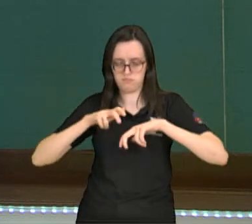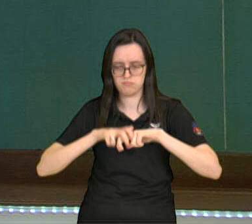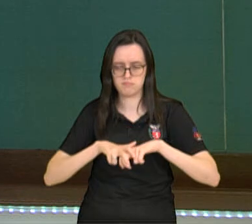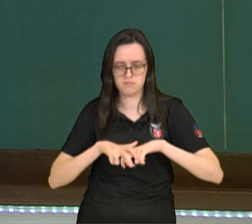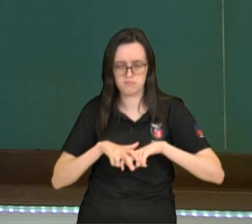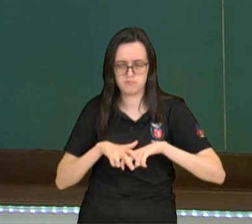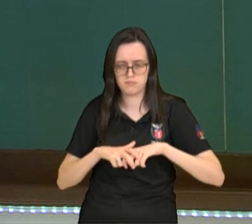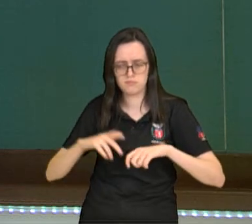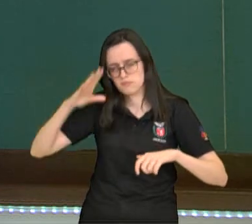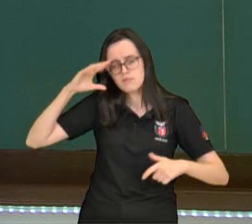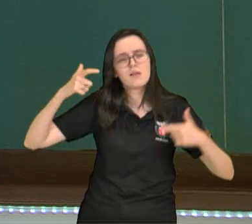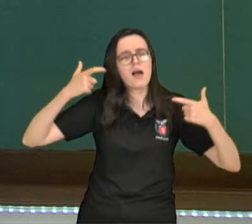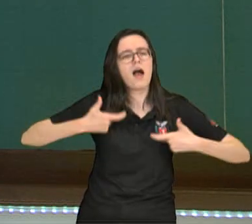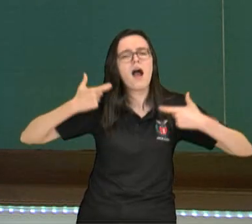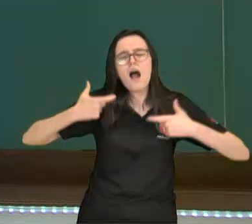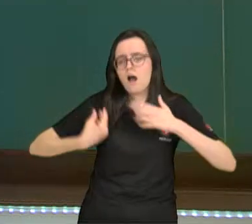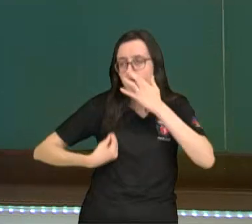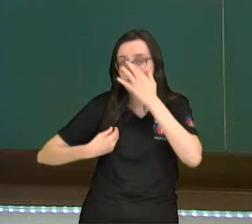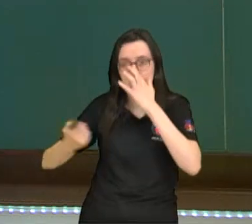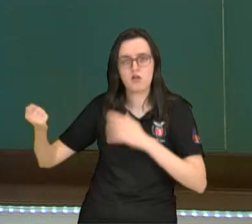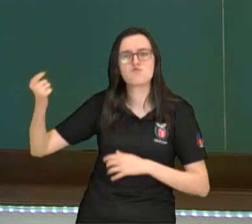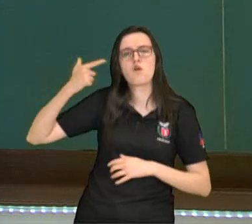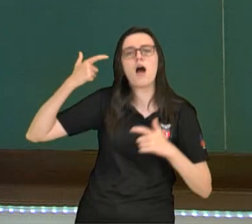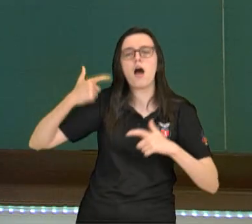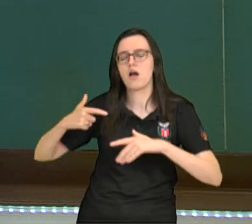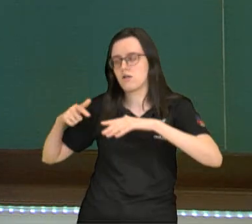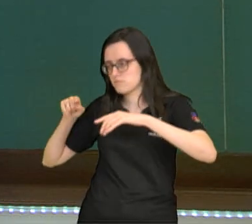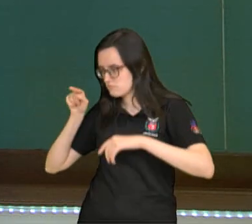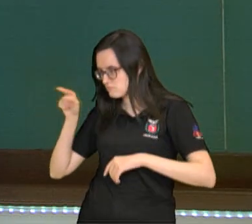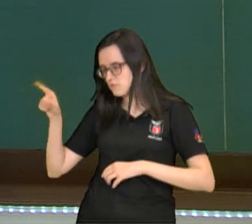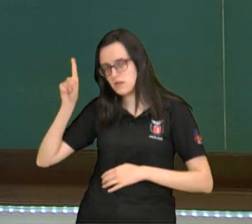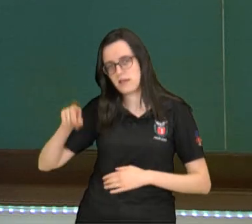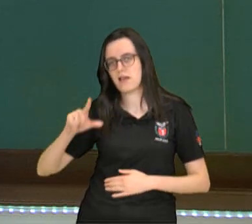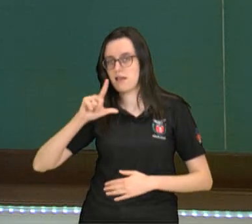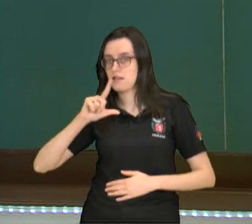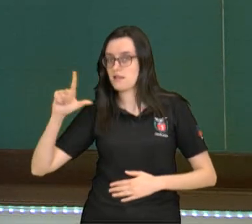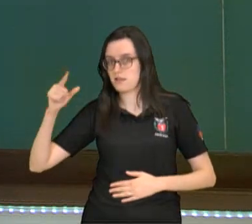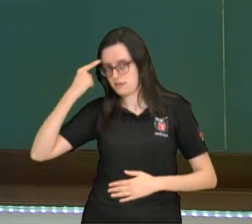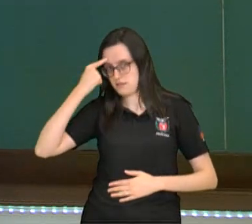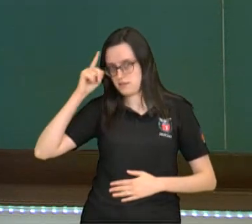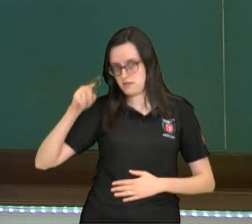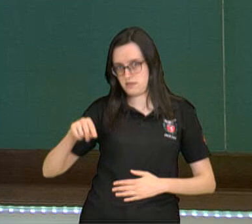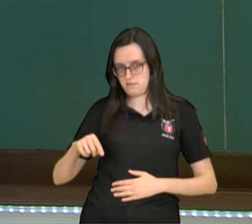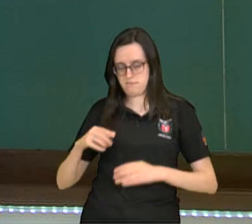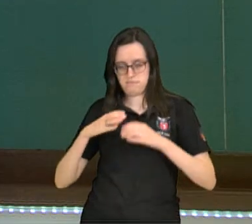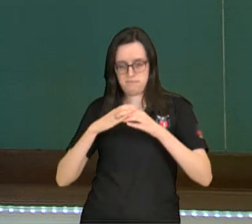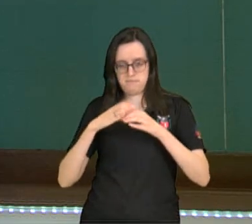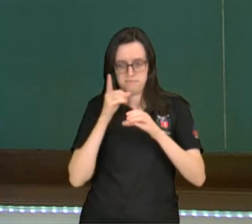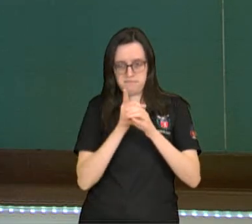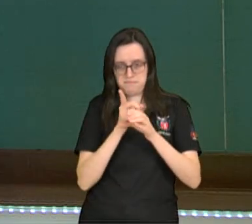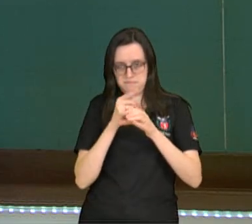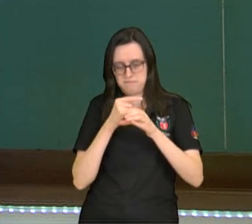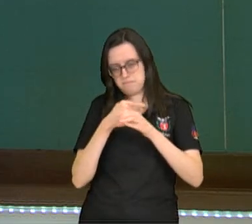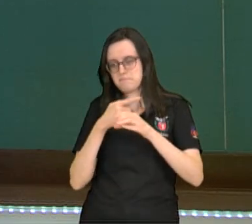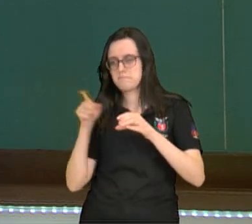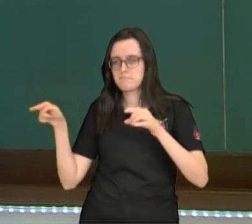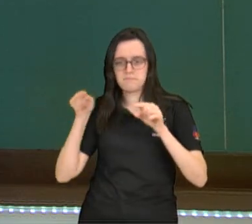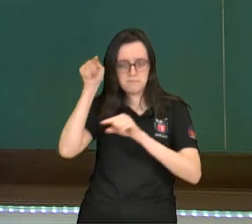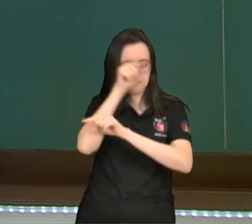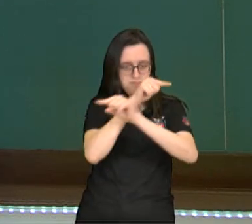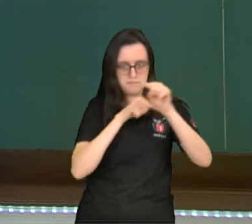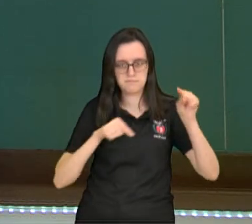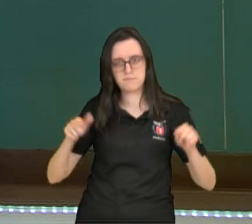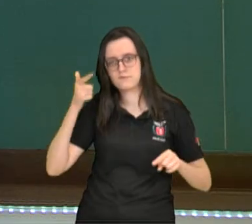estão, aonde que nasce o sol. Ali vocês vão colocar a rosa dos ventos virada para esse local. E daí o restante vocês só